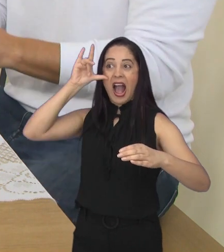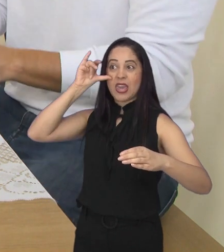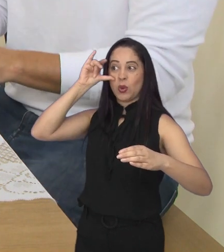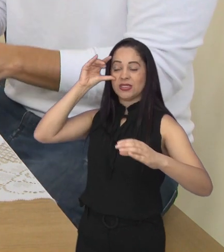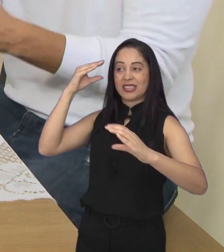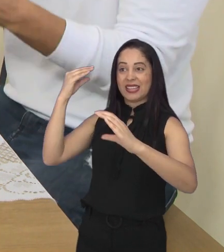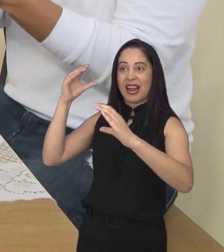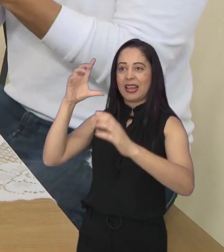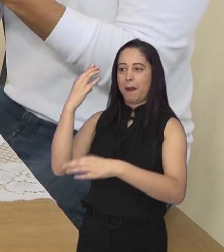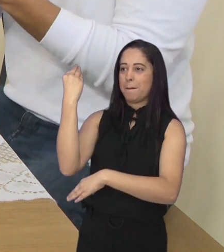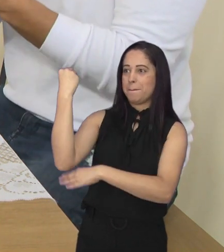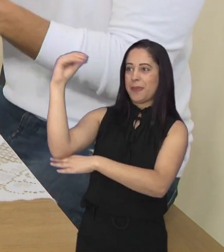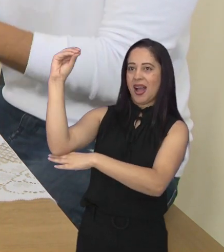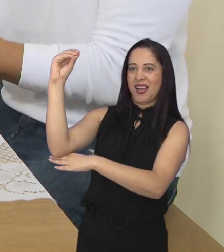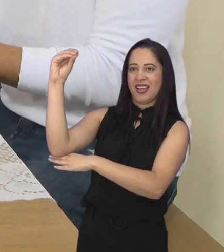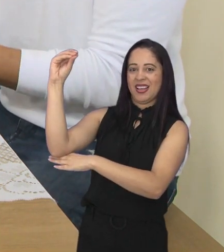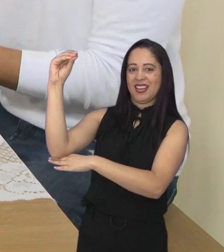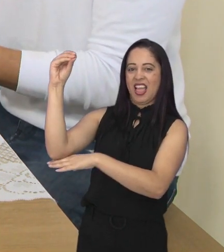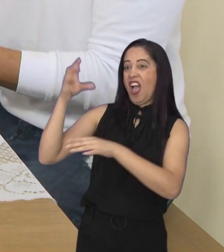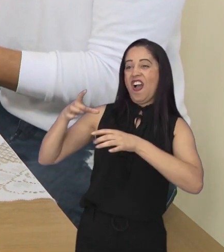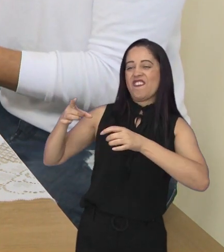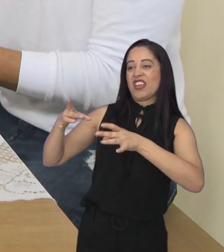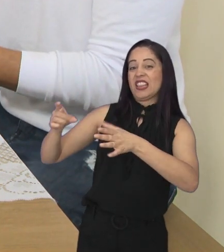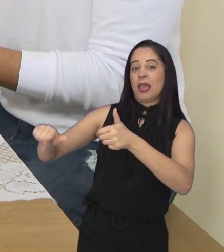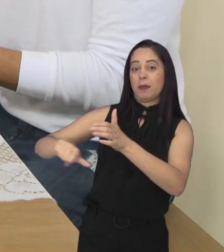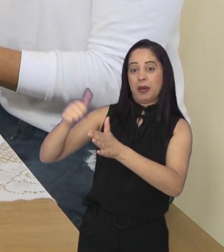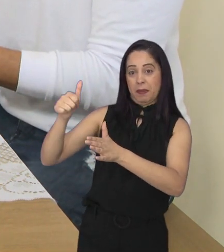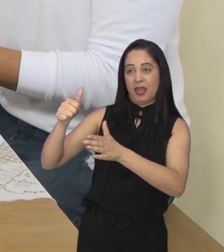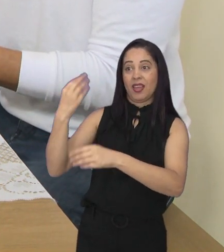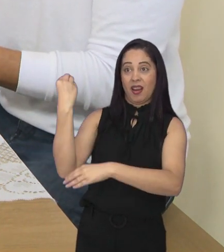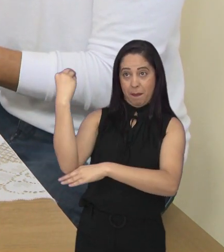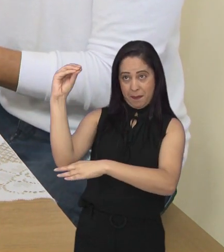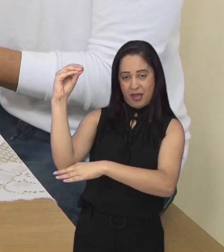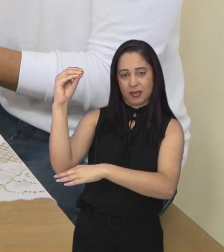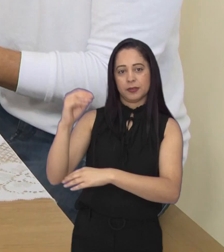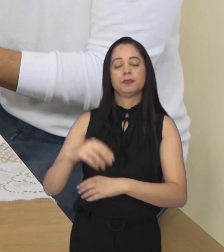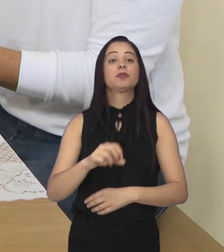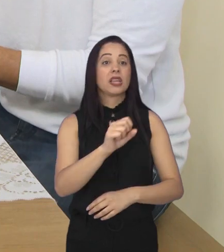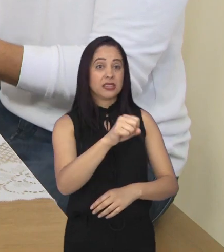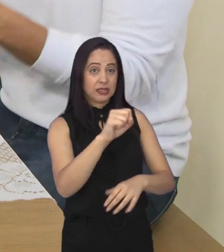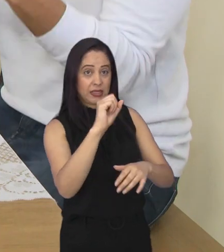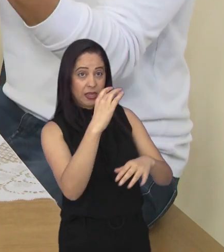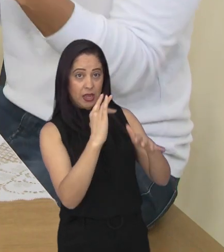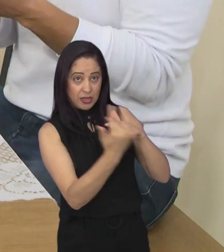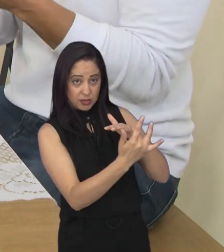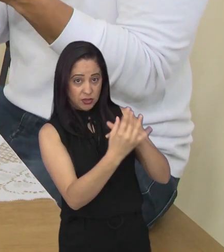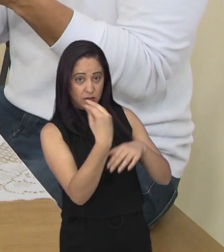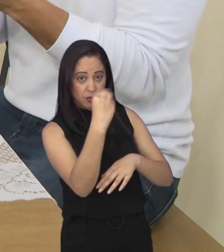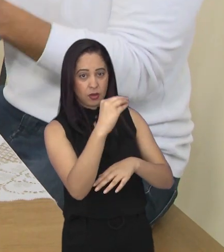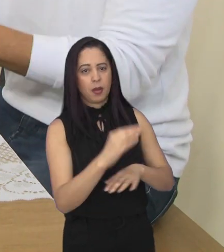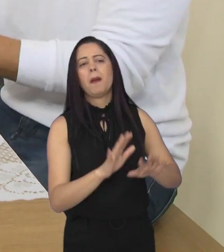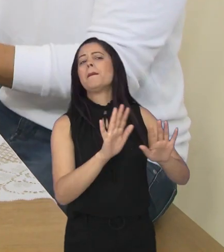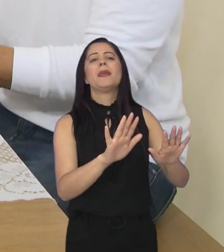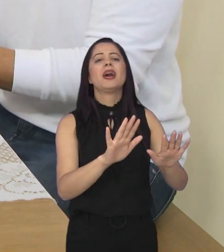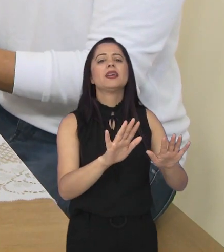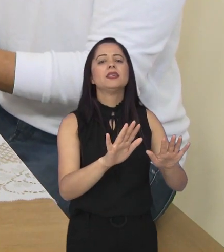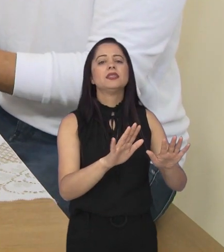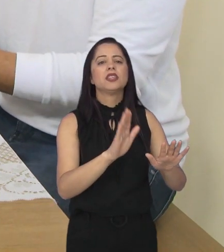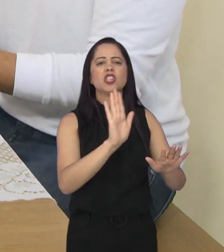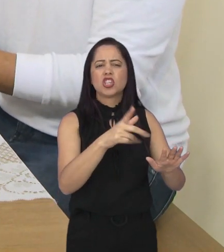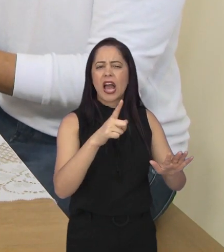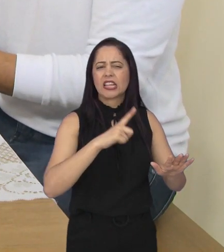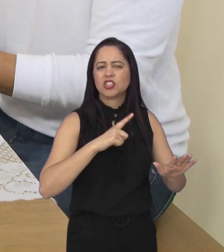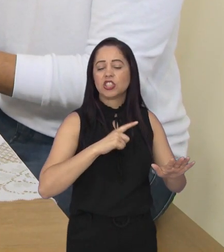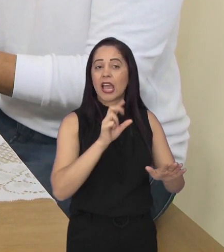caixa está saindo hoje. E postamos. Vocês postaram Postamos na rede social, trazendo a existência aquilo. Até aí já